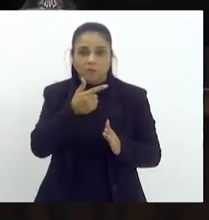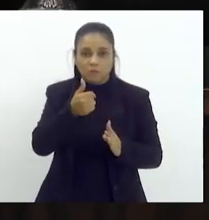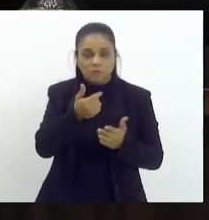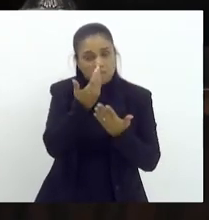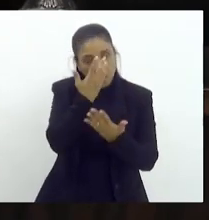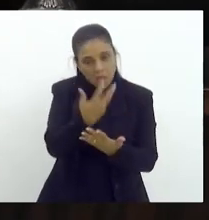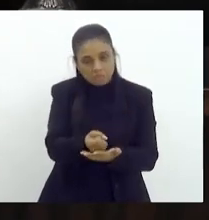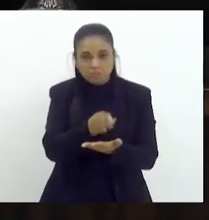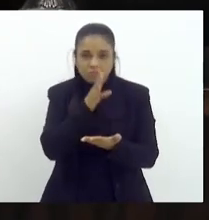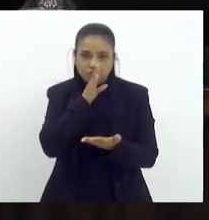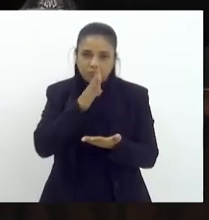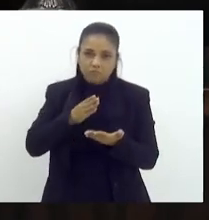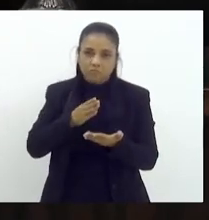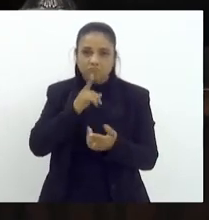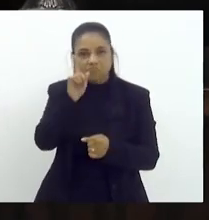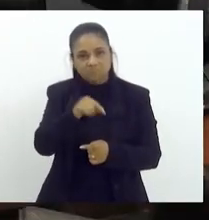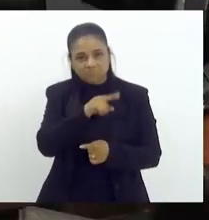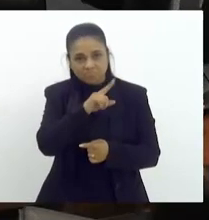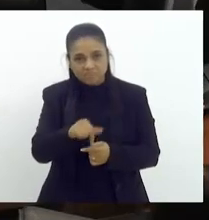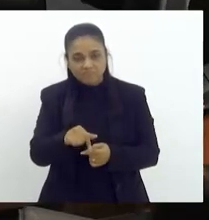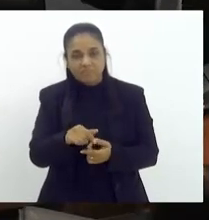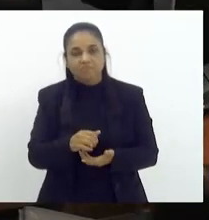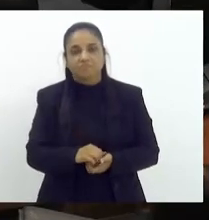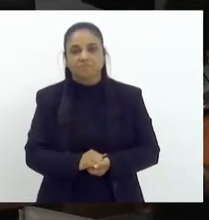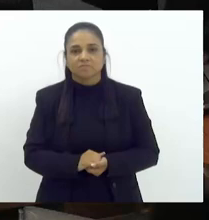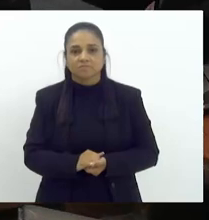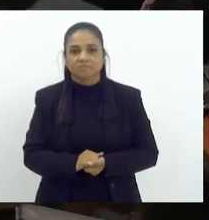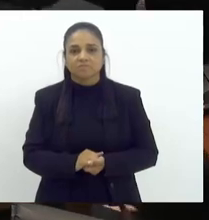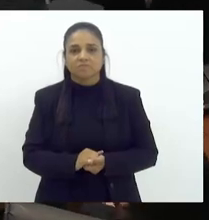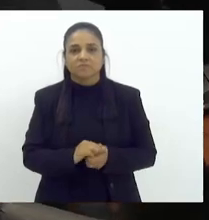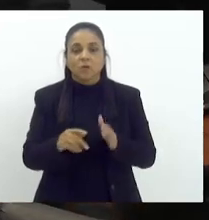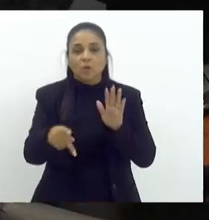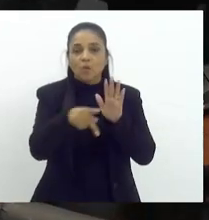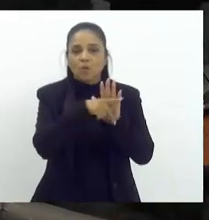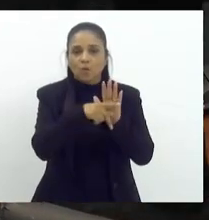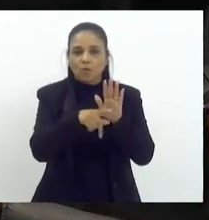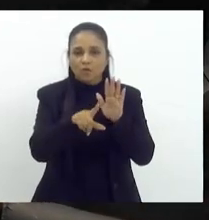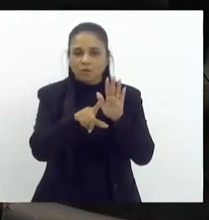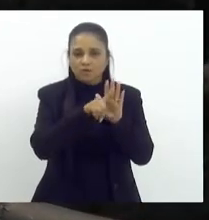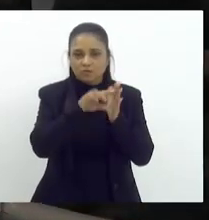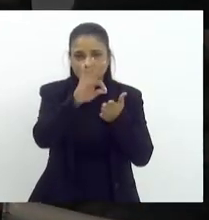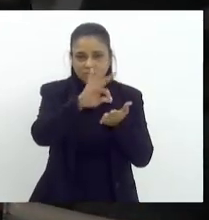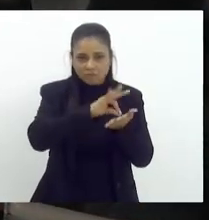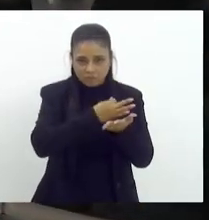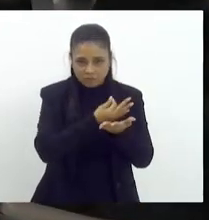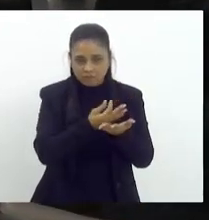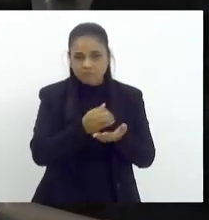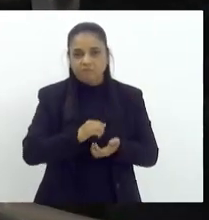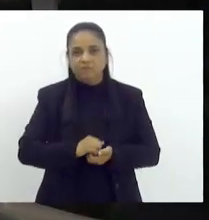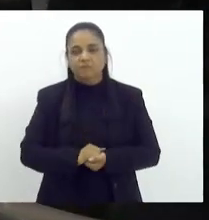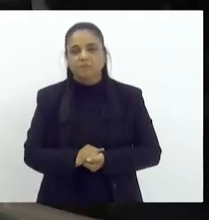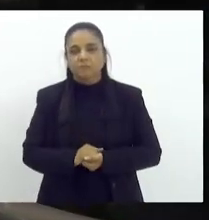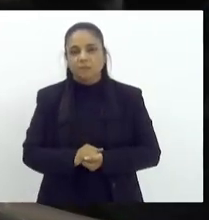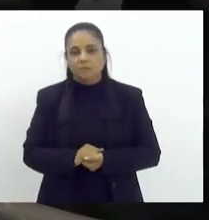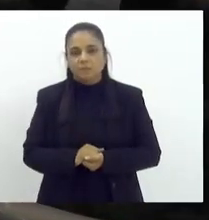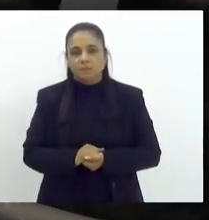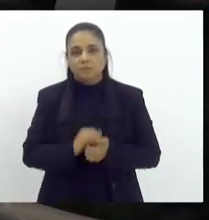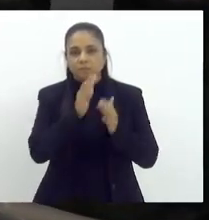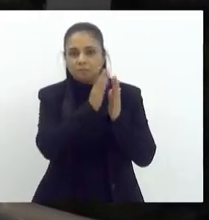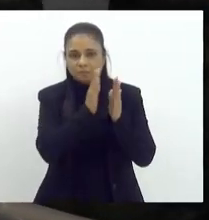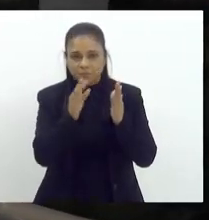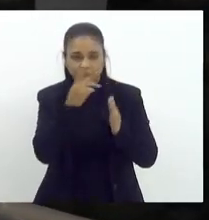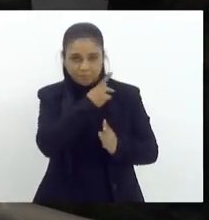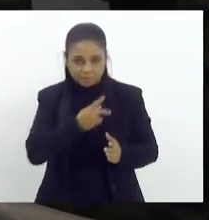comissão rejeitado o projeto aprovado vai ao autógrafo pela ordem